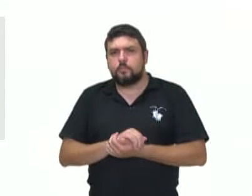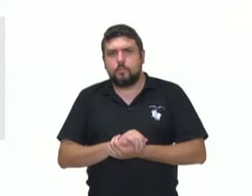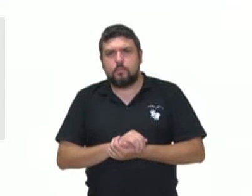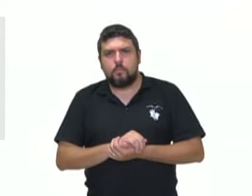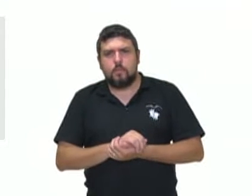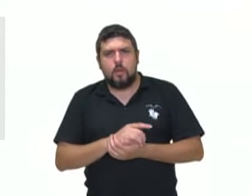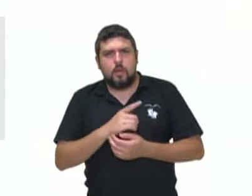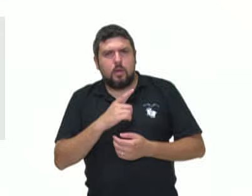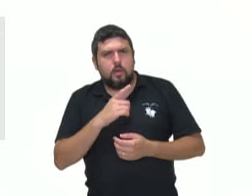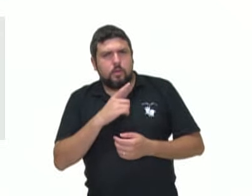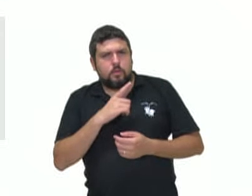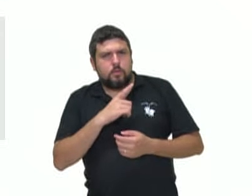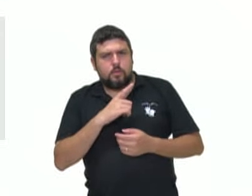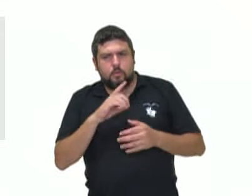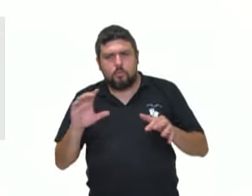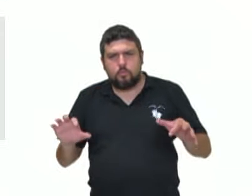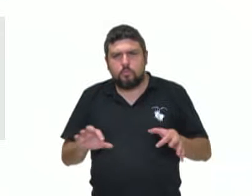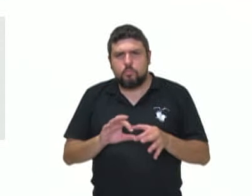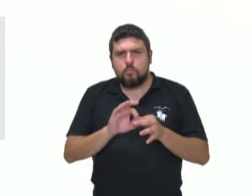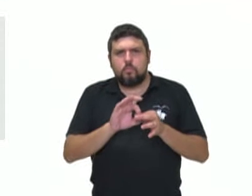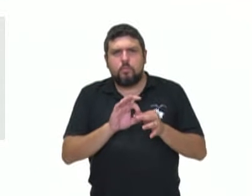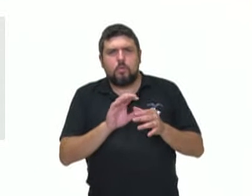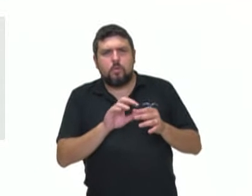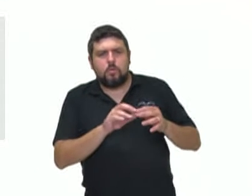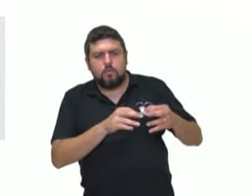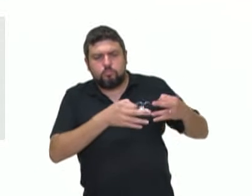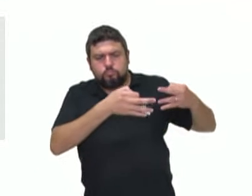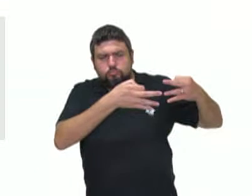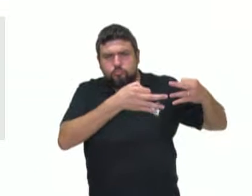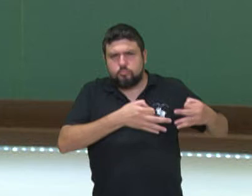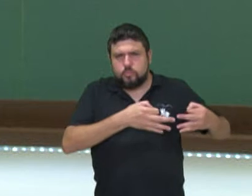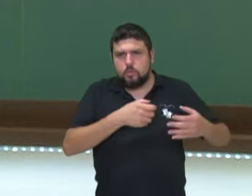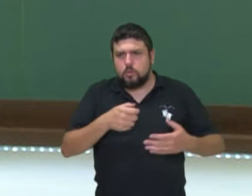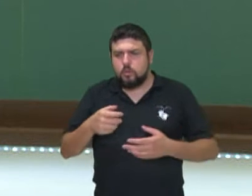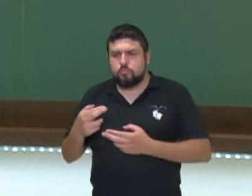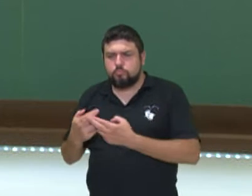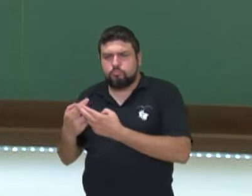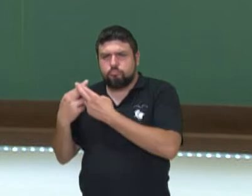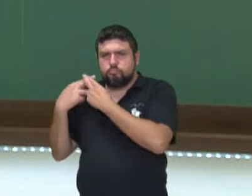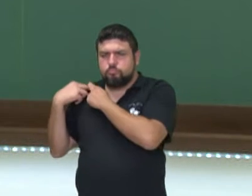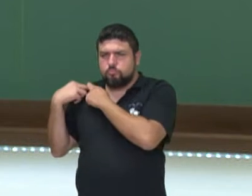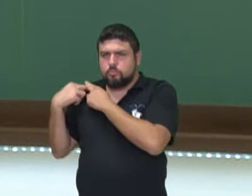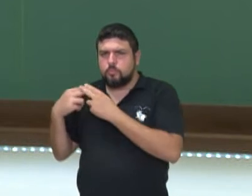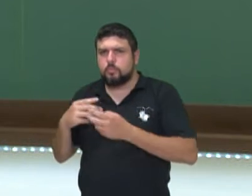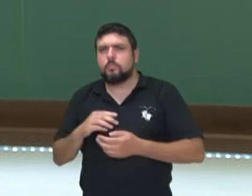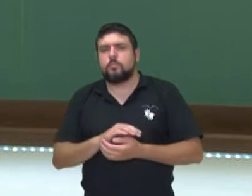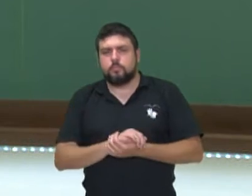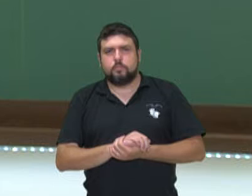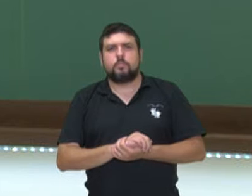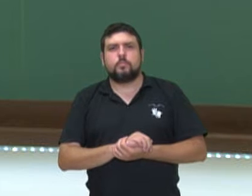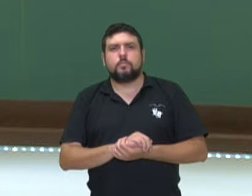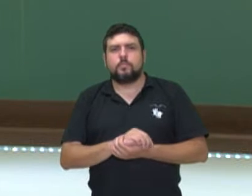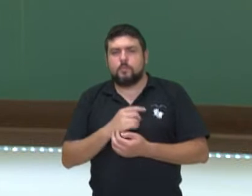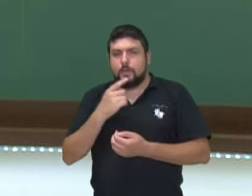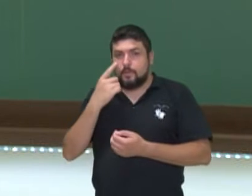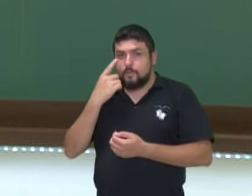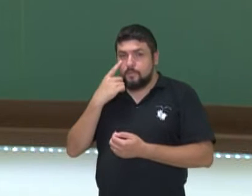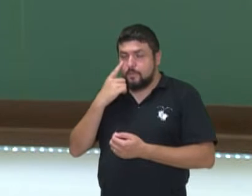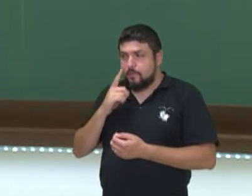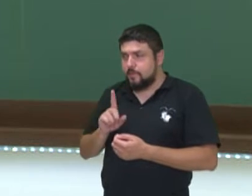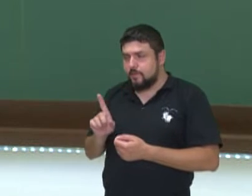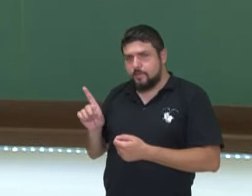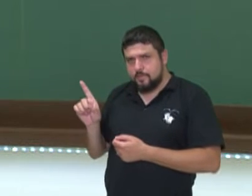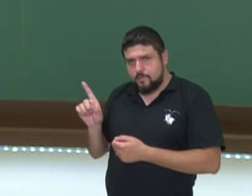entre honestidade e dever? Vejam esse exemplo. Temos aqui uma matéria, tá? Aí